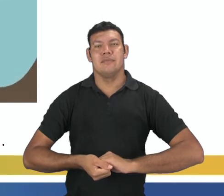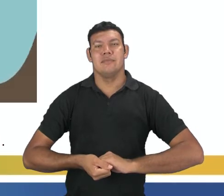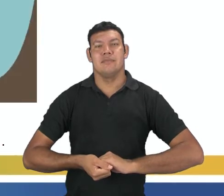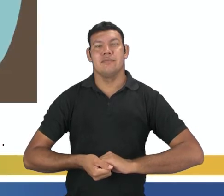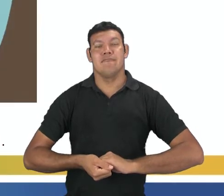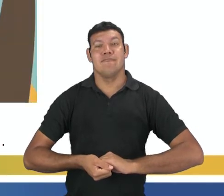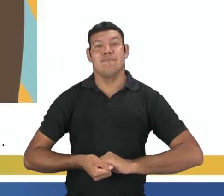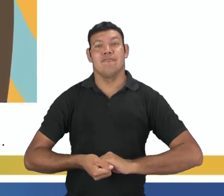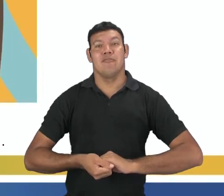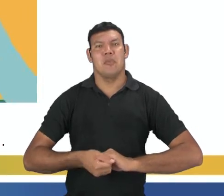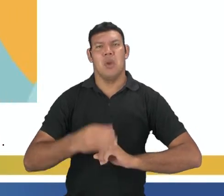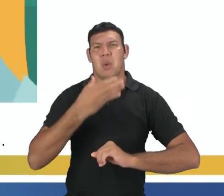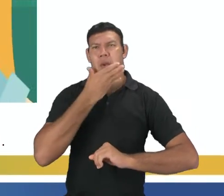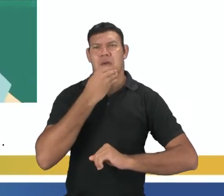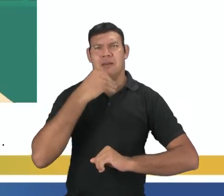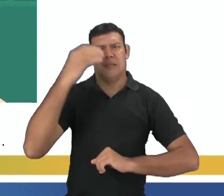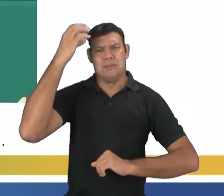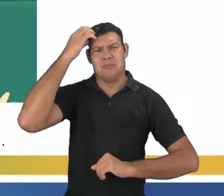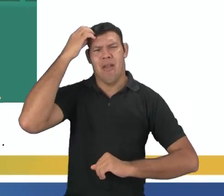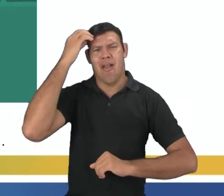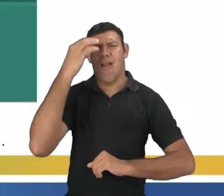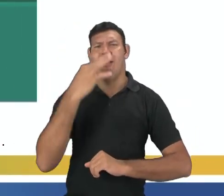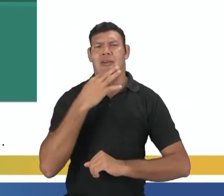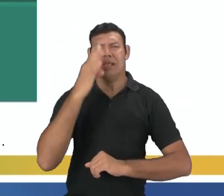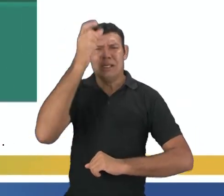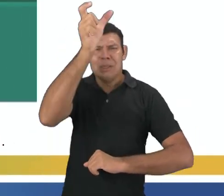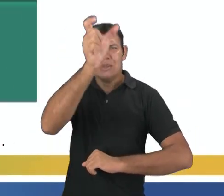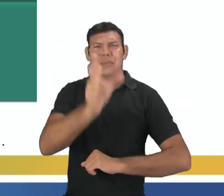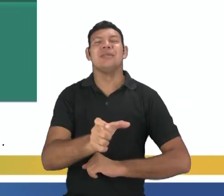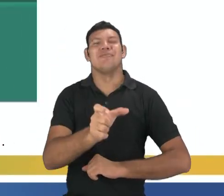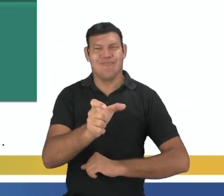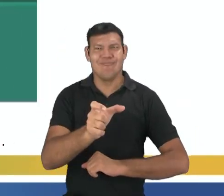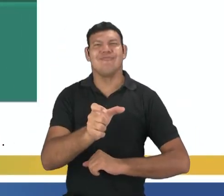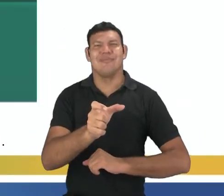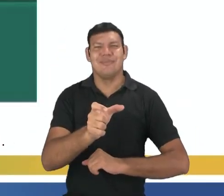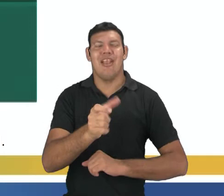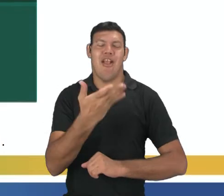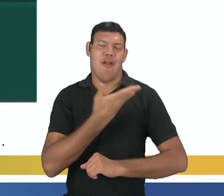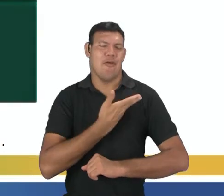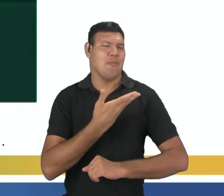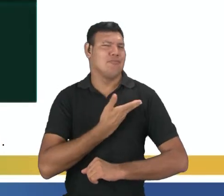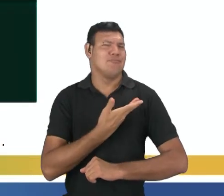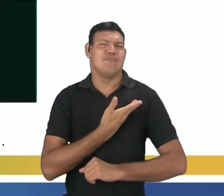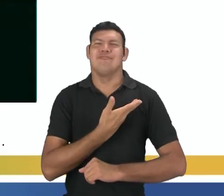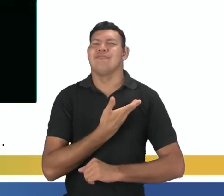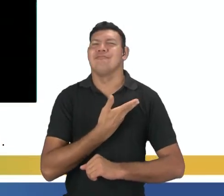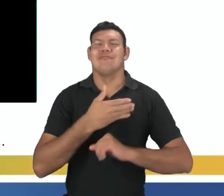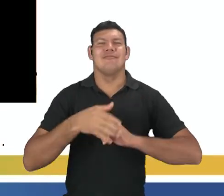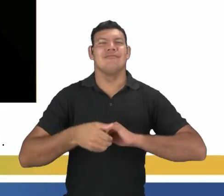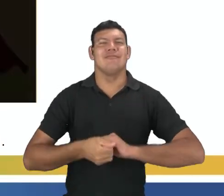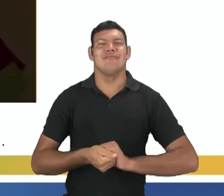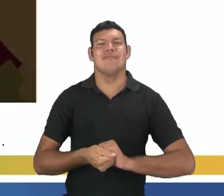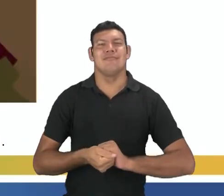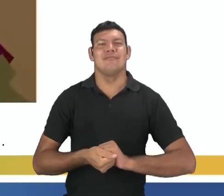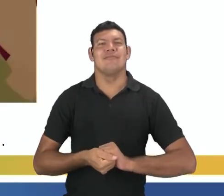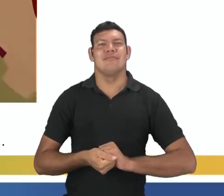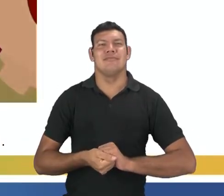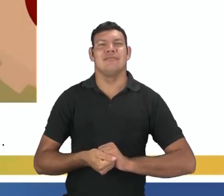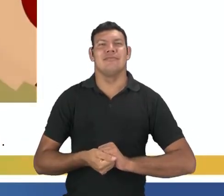No mesmo instante, o príncipe reconheceu Cinderela e eles ficaram muito amigos.